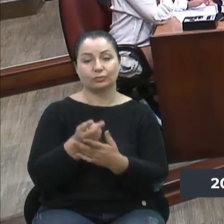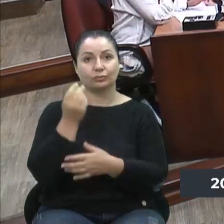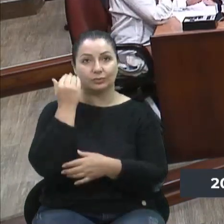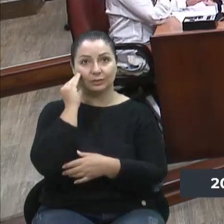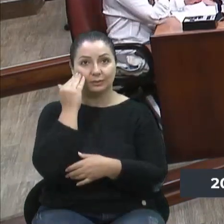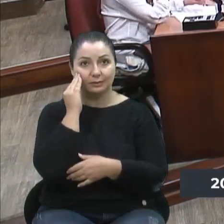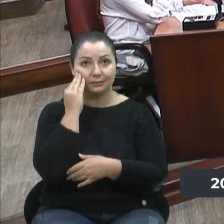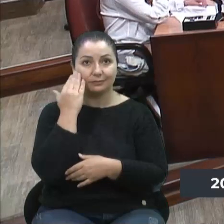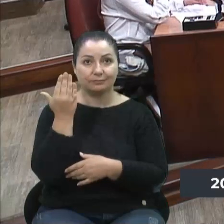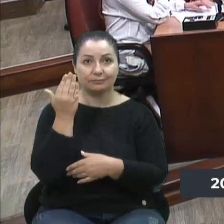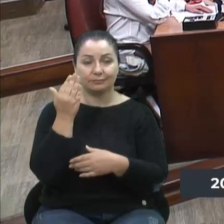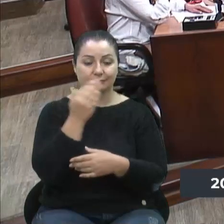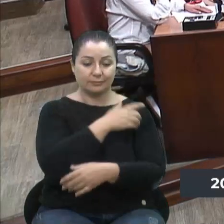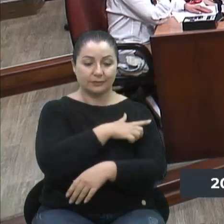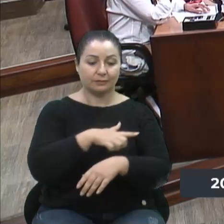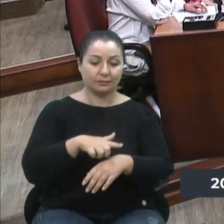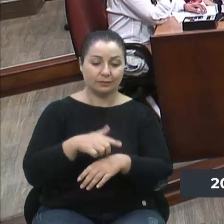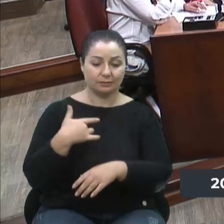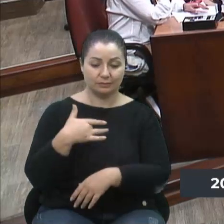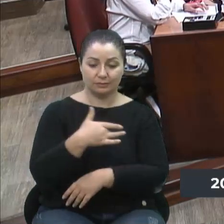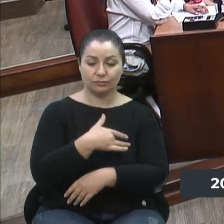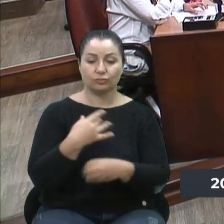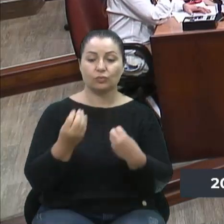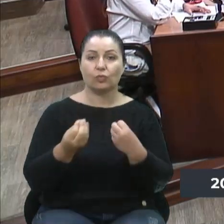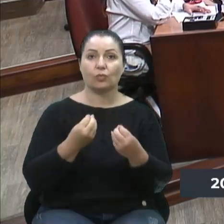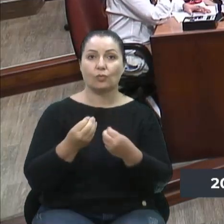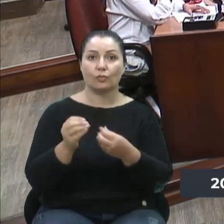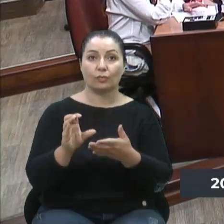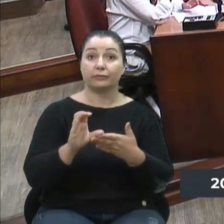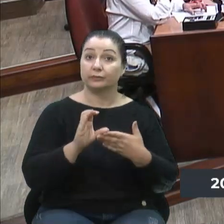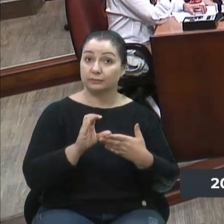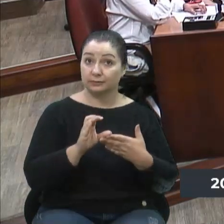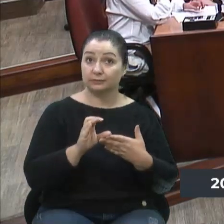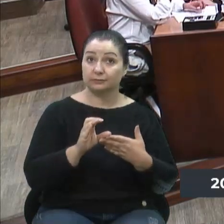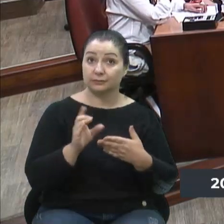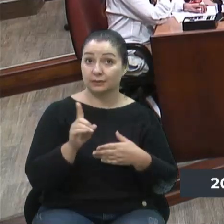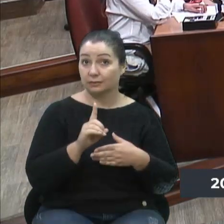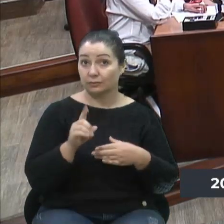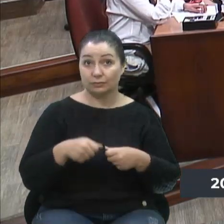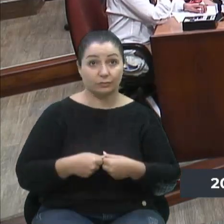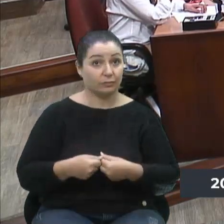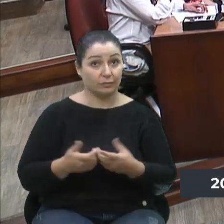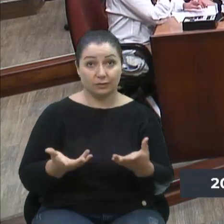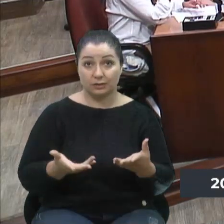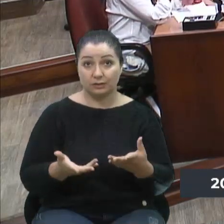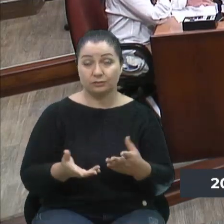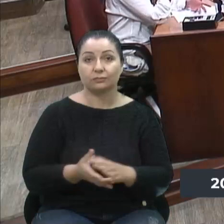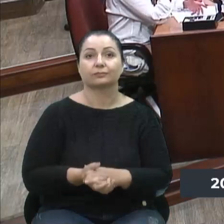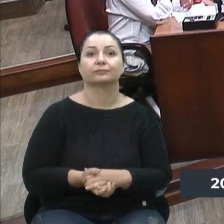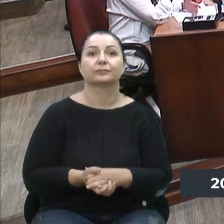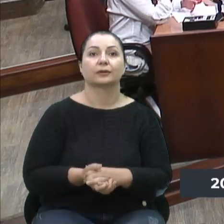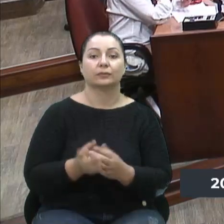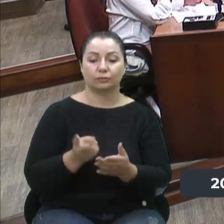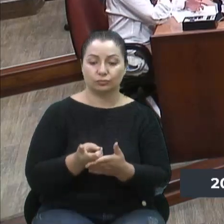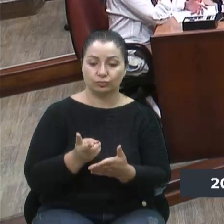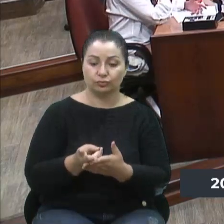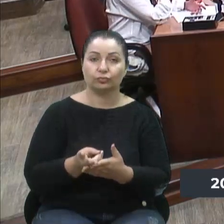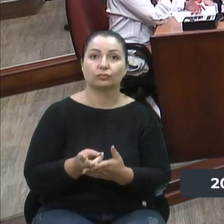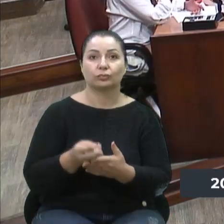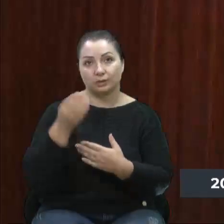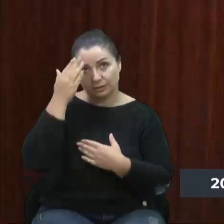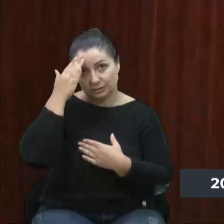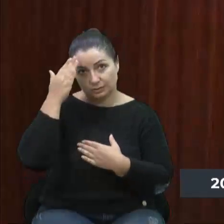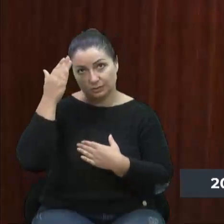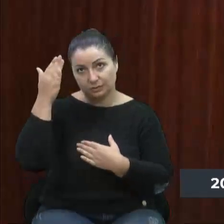entendendo educação e saúde como investimento e não como gasto. Então, eu